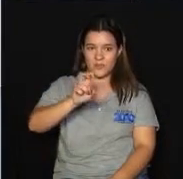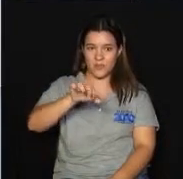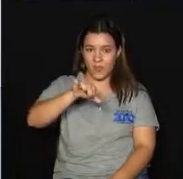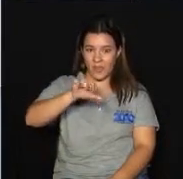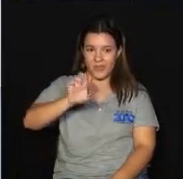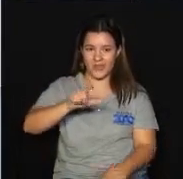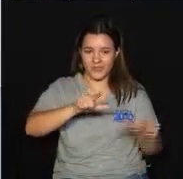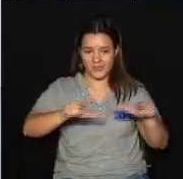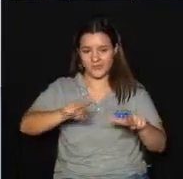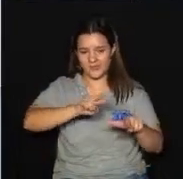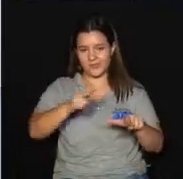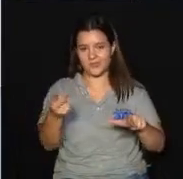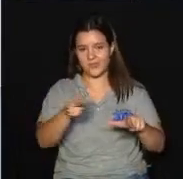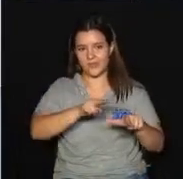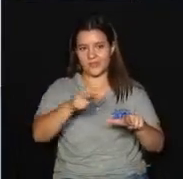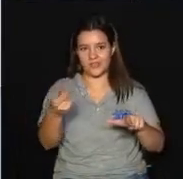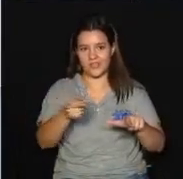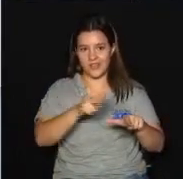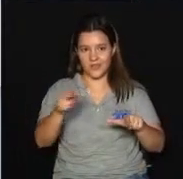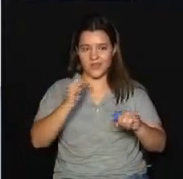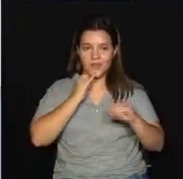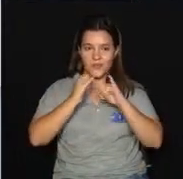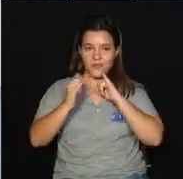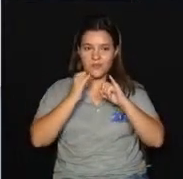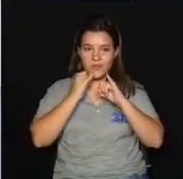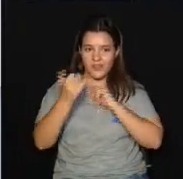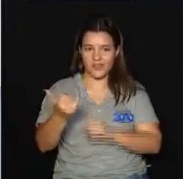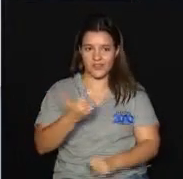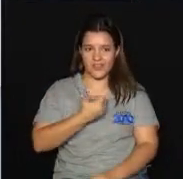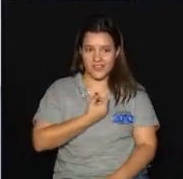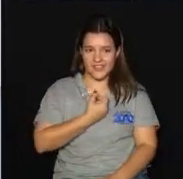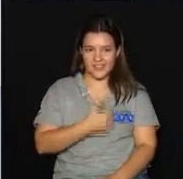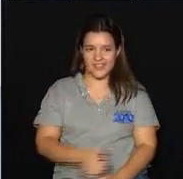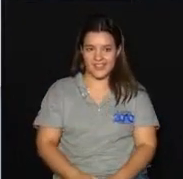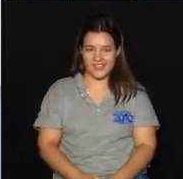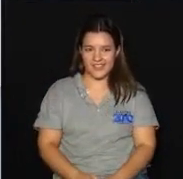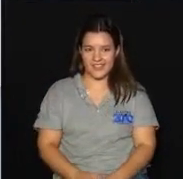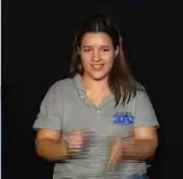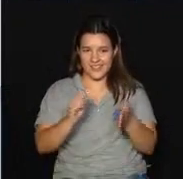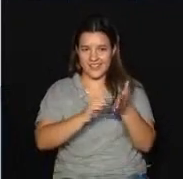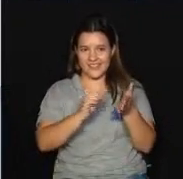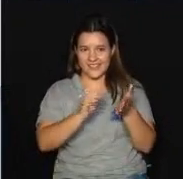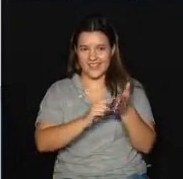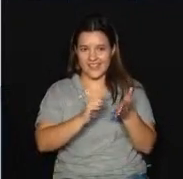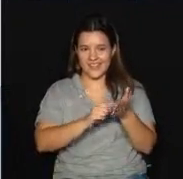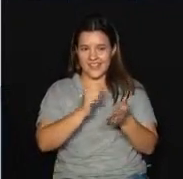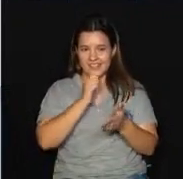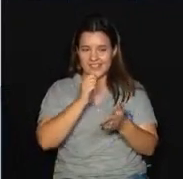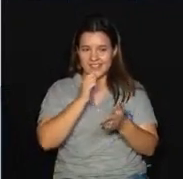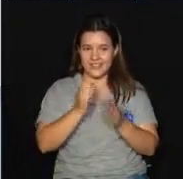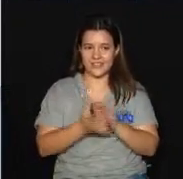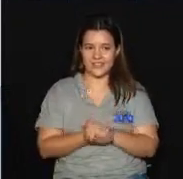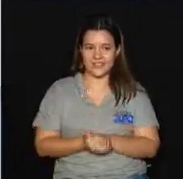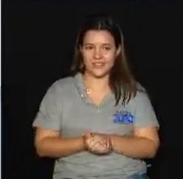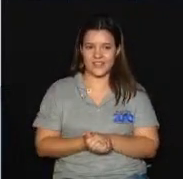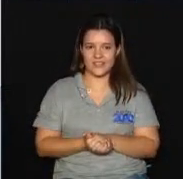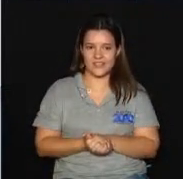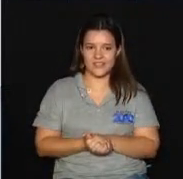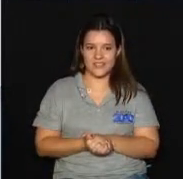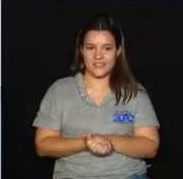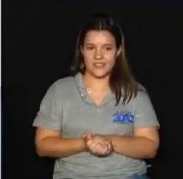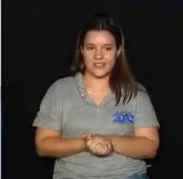95% das urnas apuradas é a informação que chega para mim, mas aqui a atualização ainda não chegou. Então, eu vou fazer o seguinte, eu vou dar